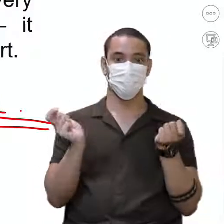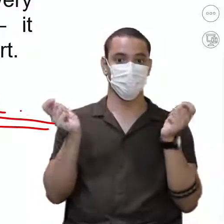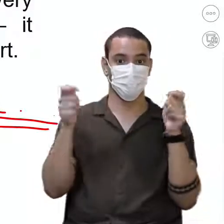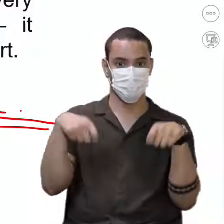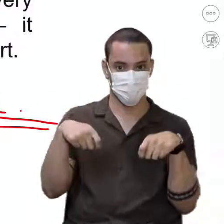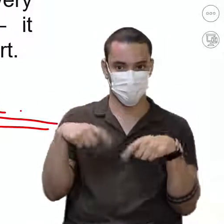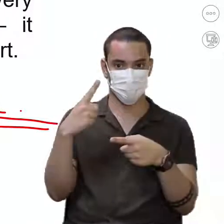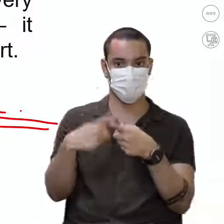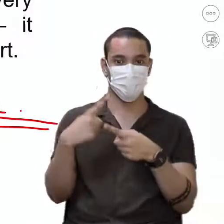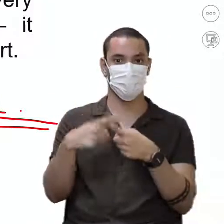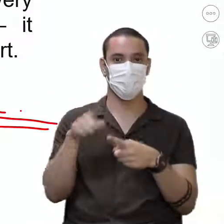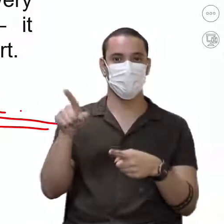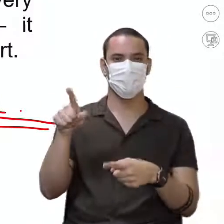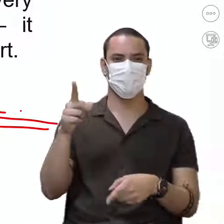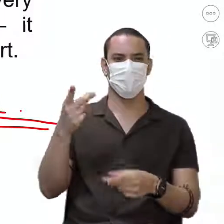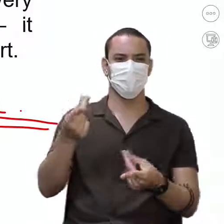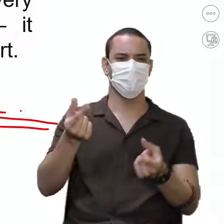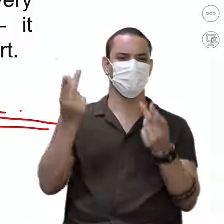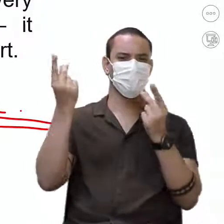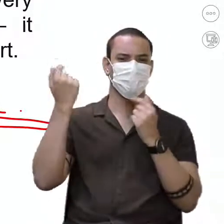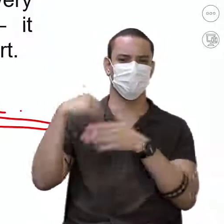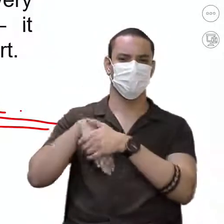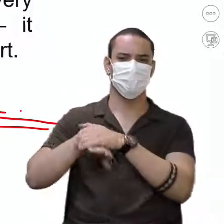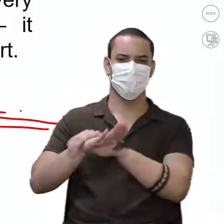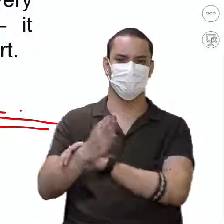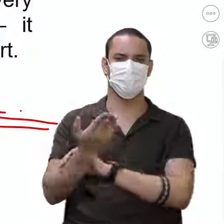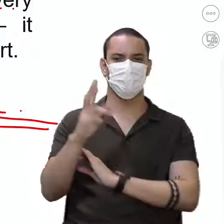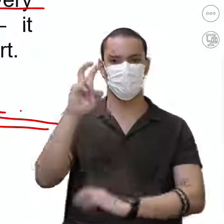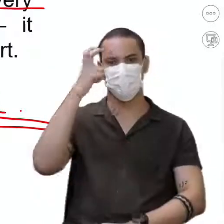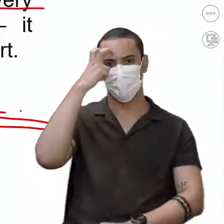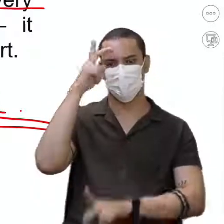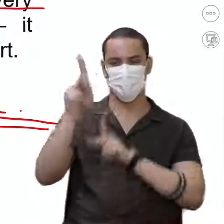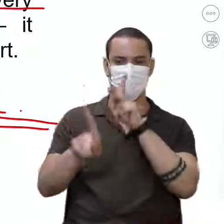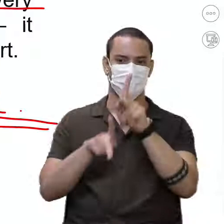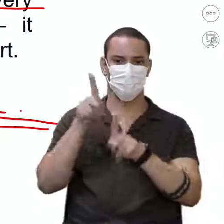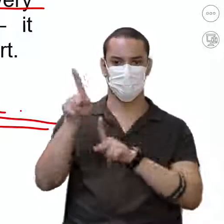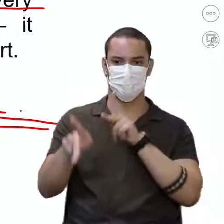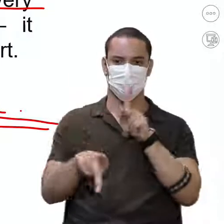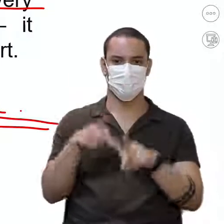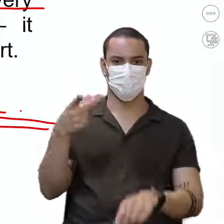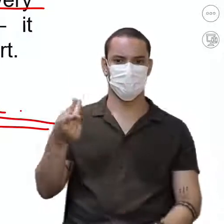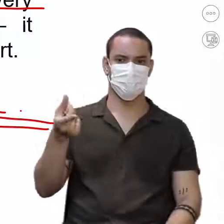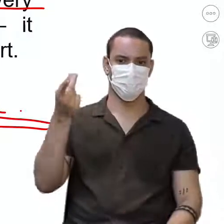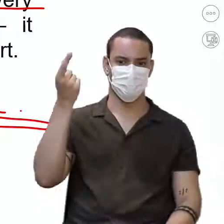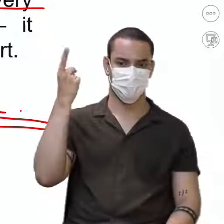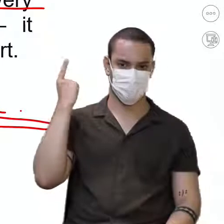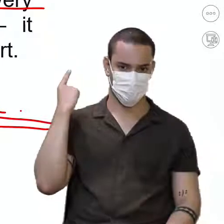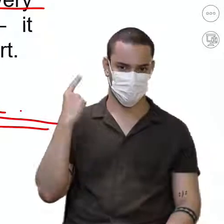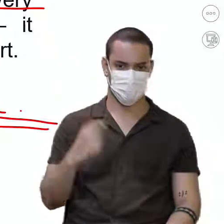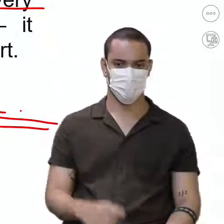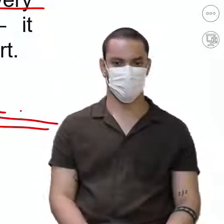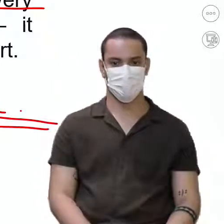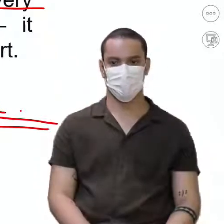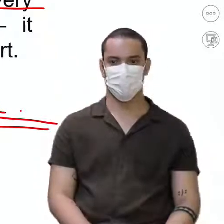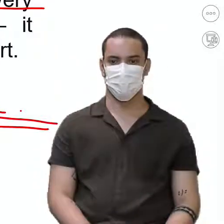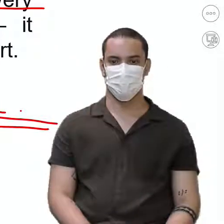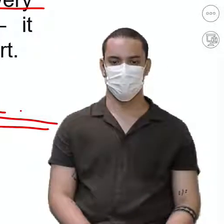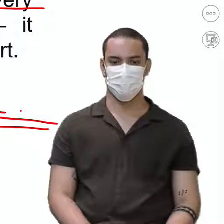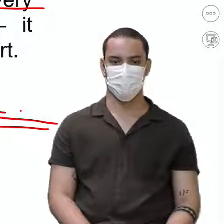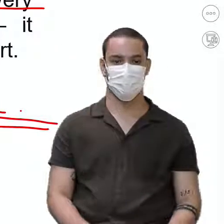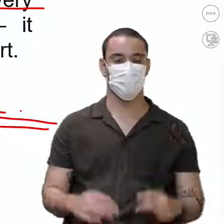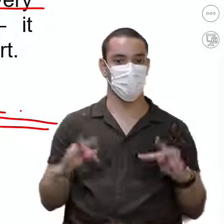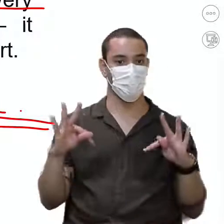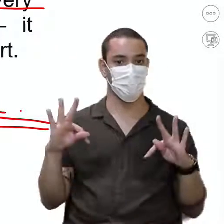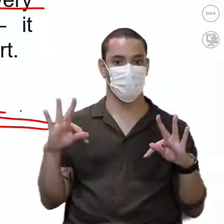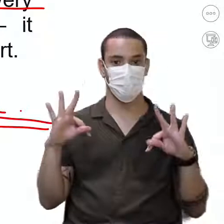talvez porque isso foi adotado pela cultura popular primeiro. Every sailor had a tattoo.